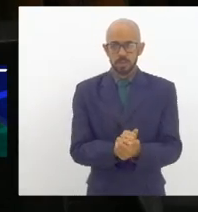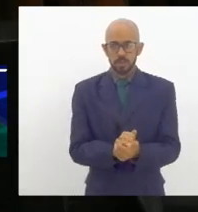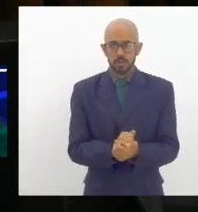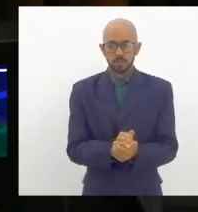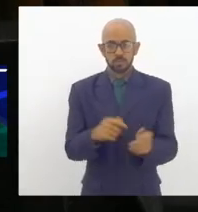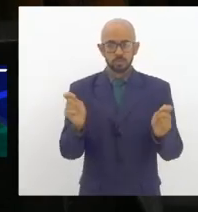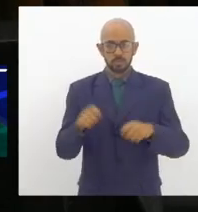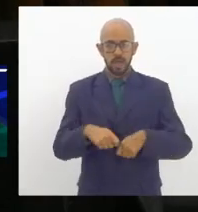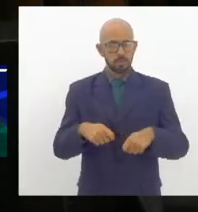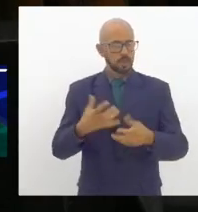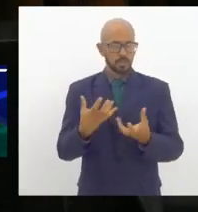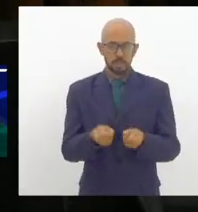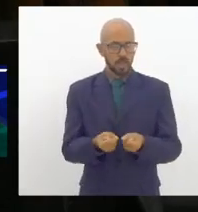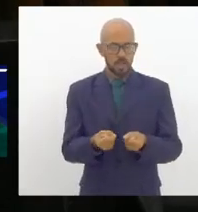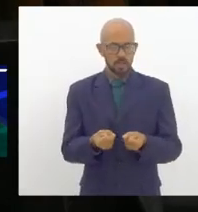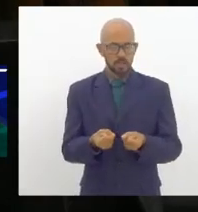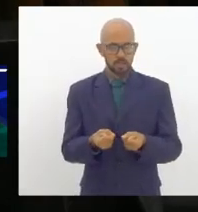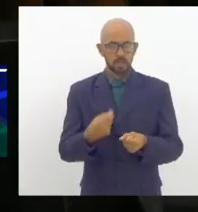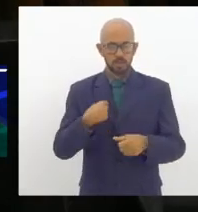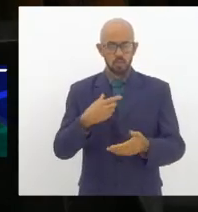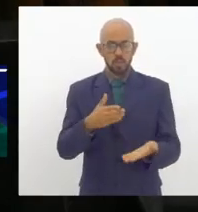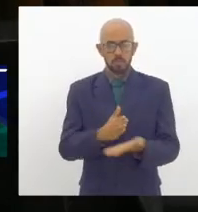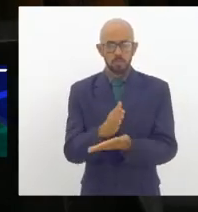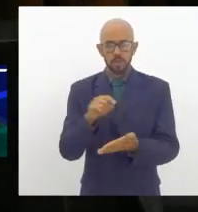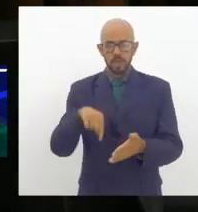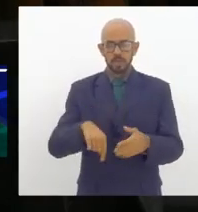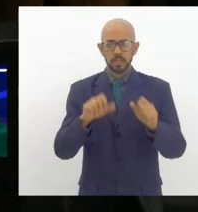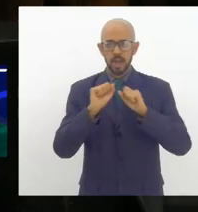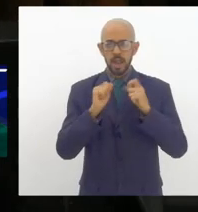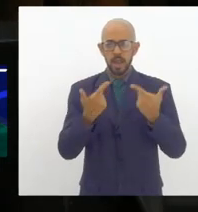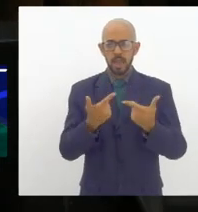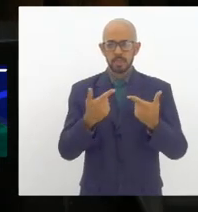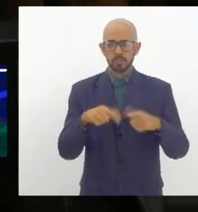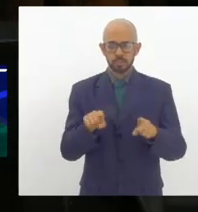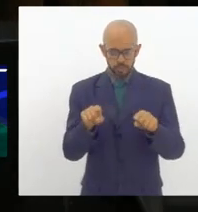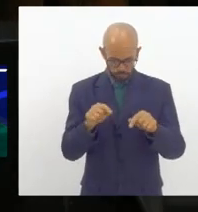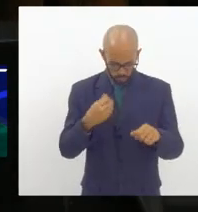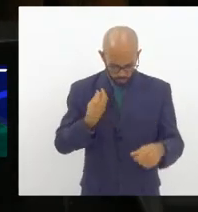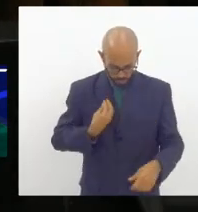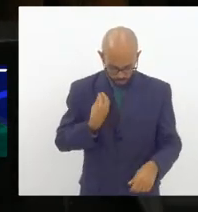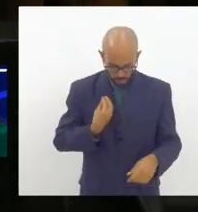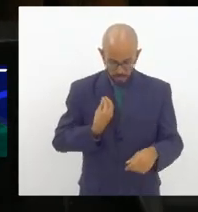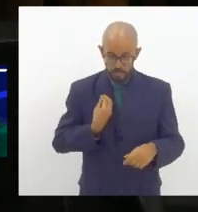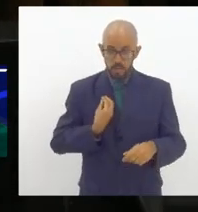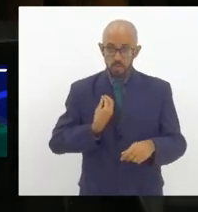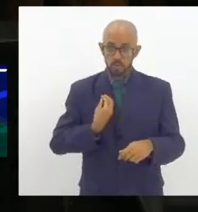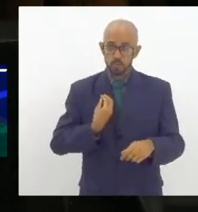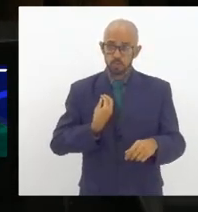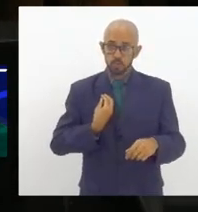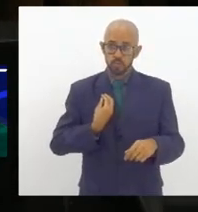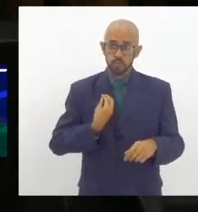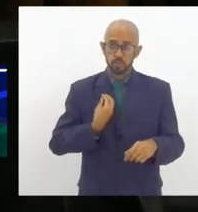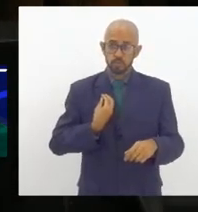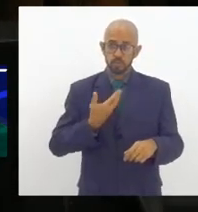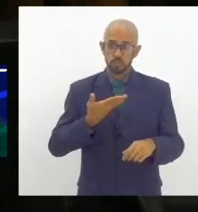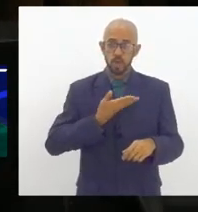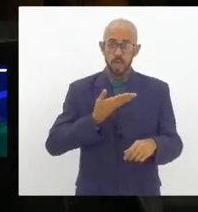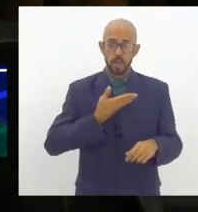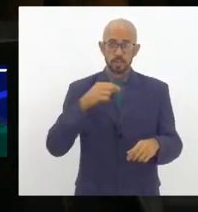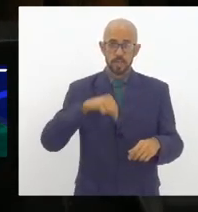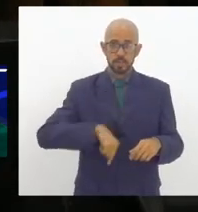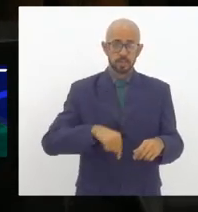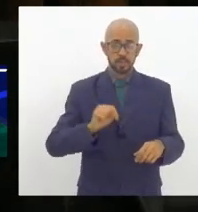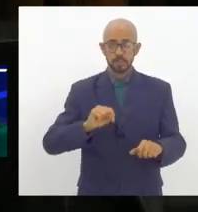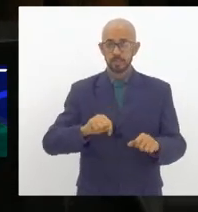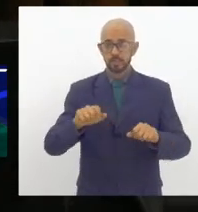e não aceitavam eu aprovei que na alerj o Luciano com a participação dos Nobres colegas daqui do nosso planario